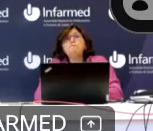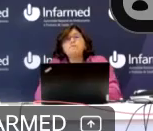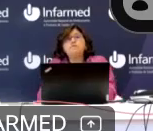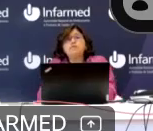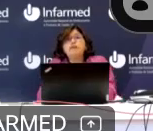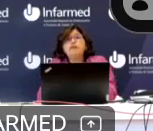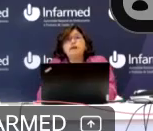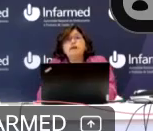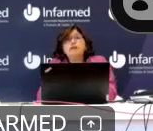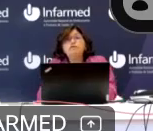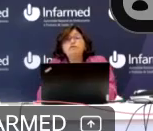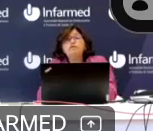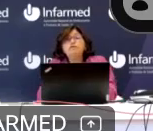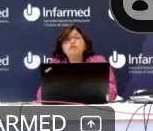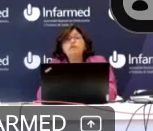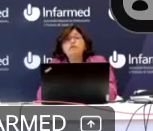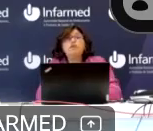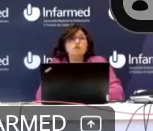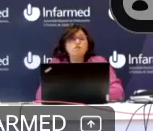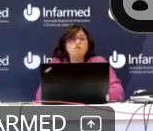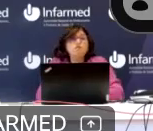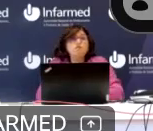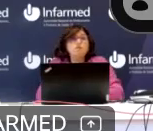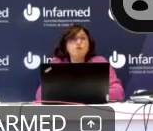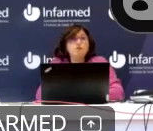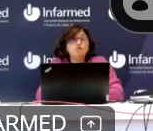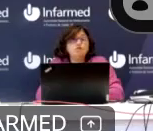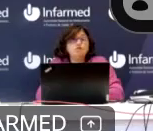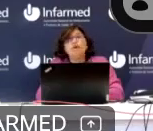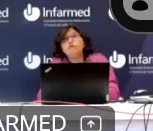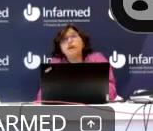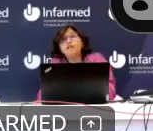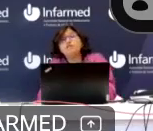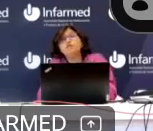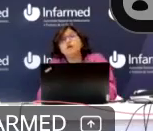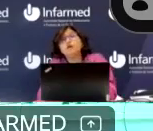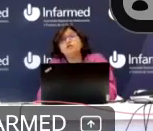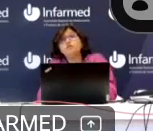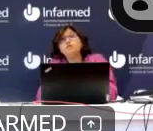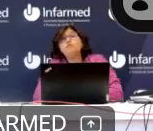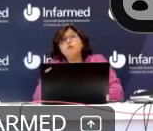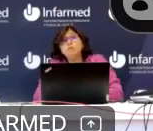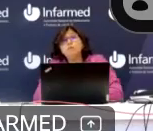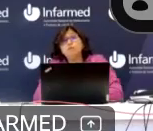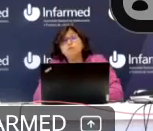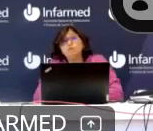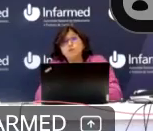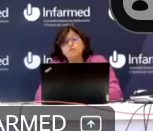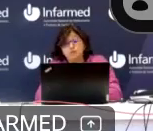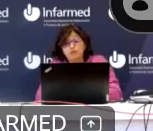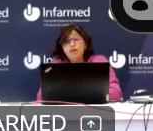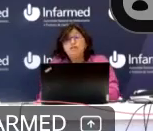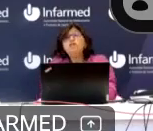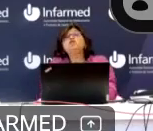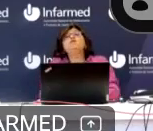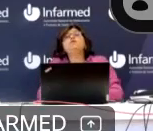vocês verificarem, eu disse aqueles que foram avaliados e colocados no mercado no âmbito do regulamento,